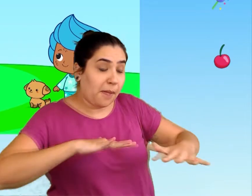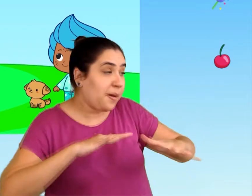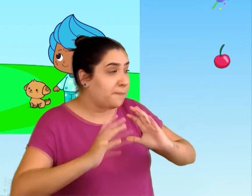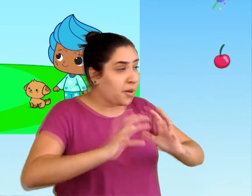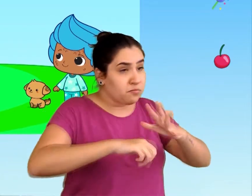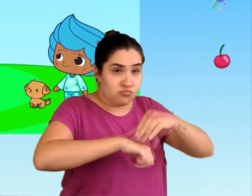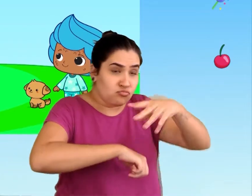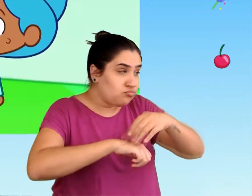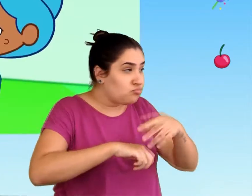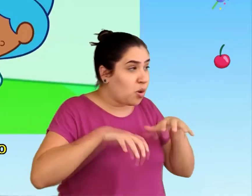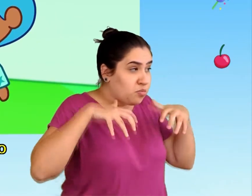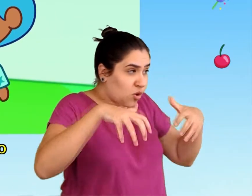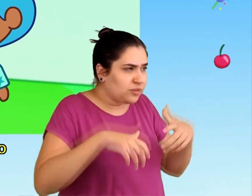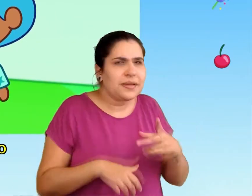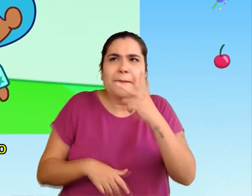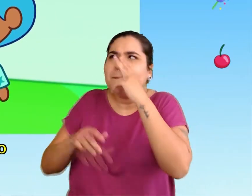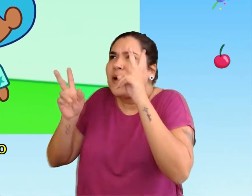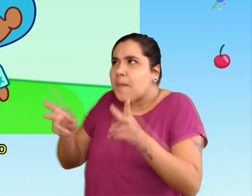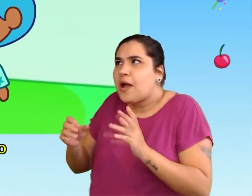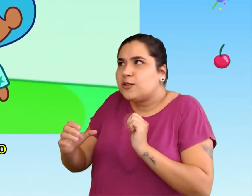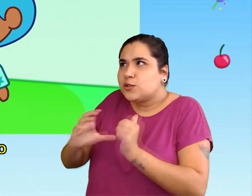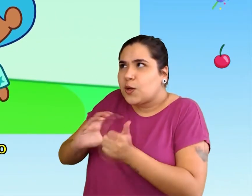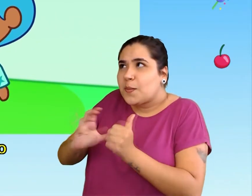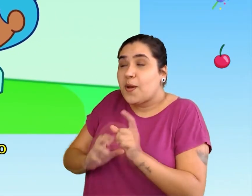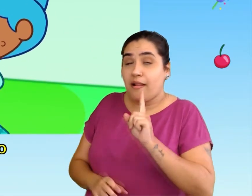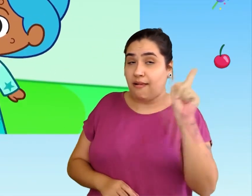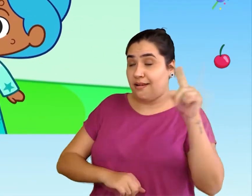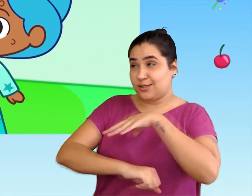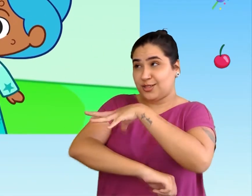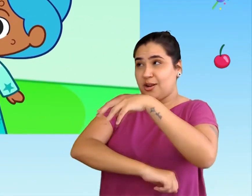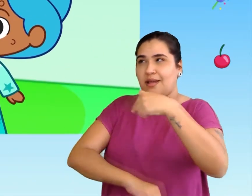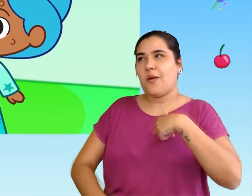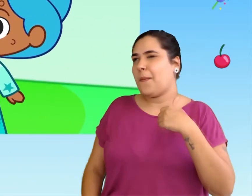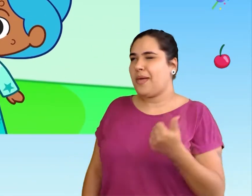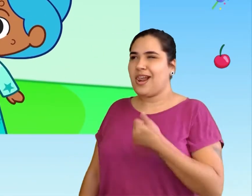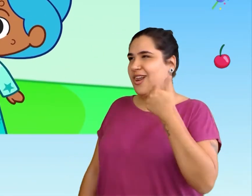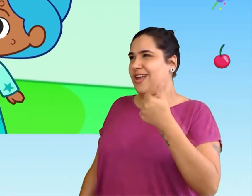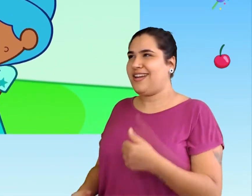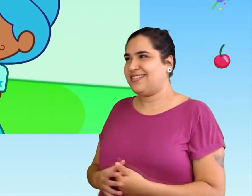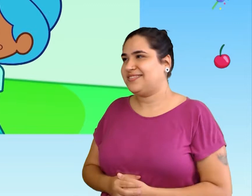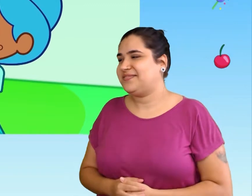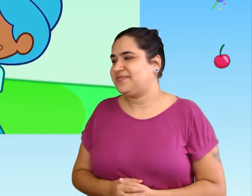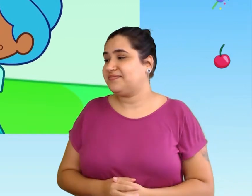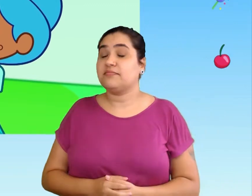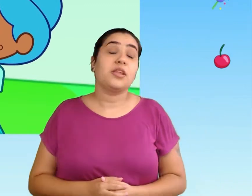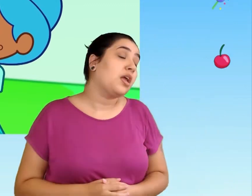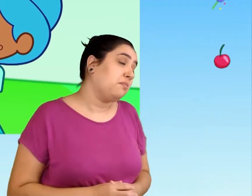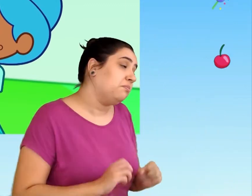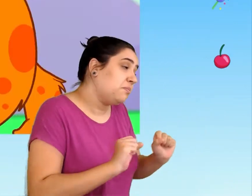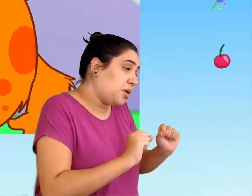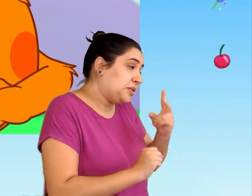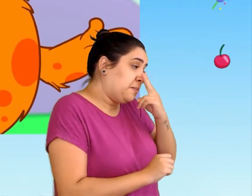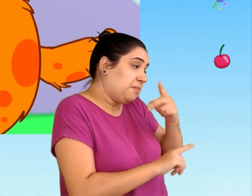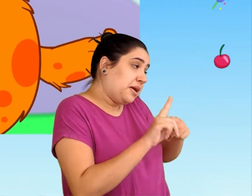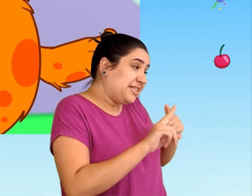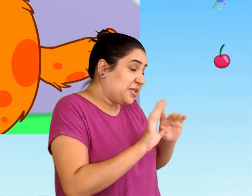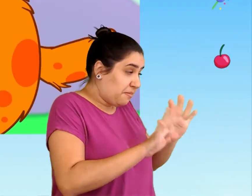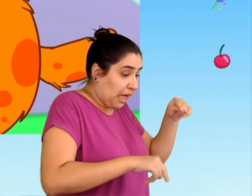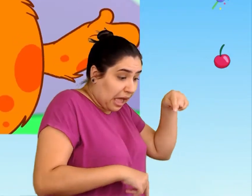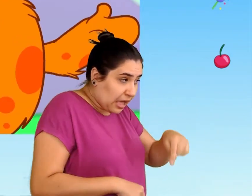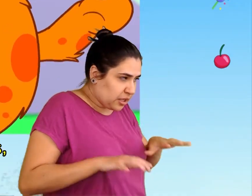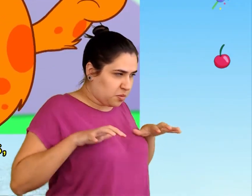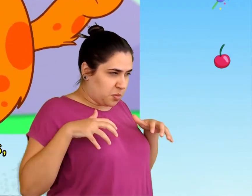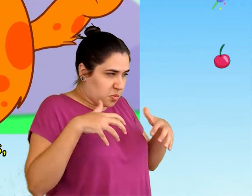Bola de pé com a gente? Será que é parecido com o Chocobola? Lá no reino da Chocolândia, eu sou o melhor. Deve ser